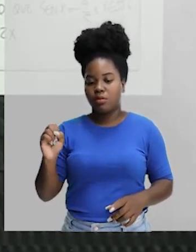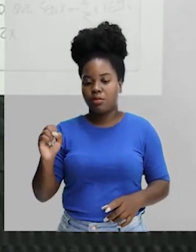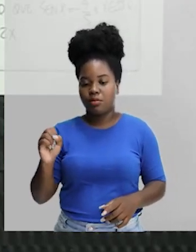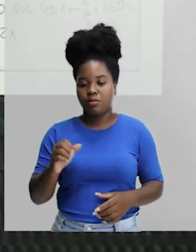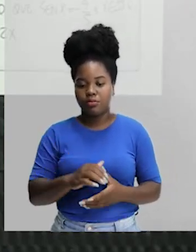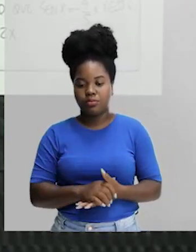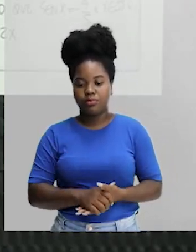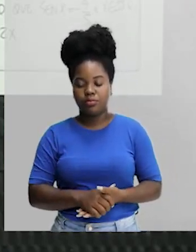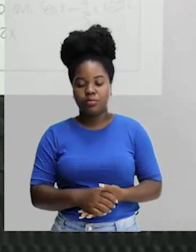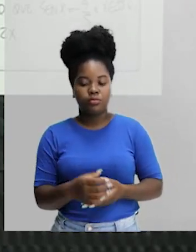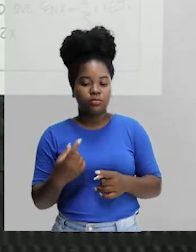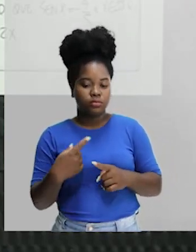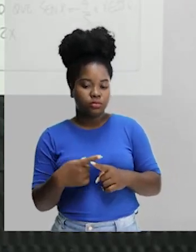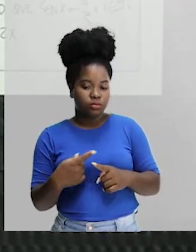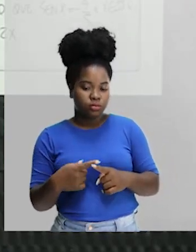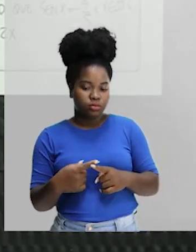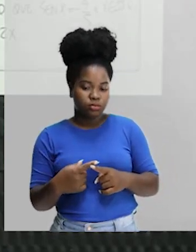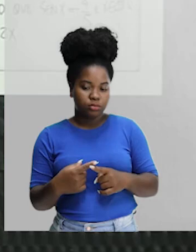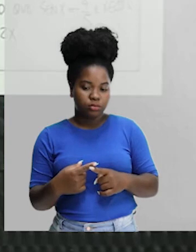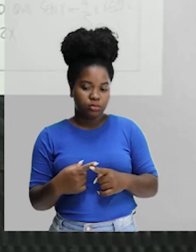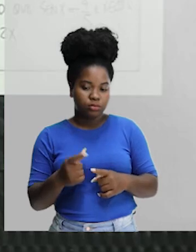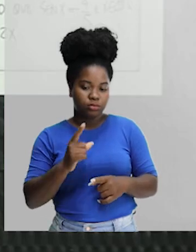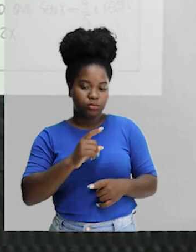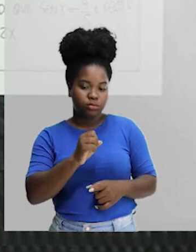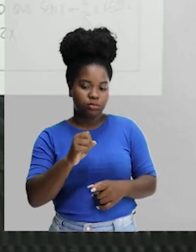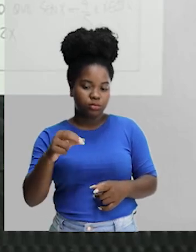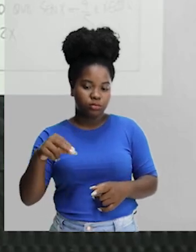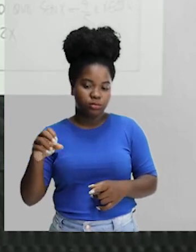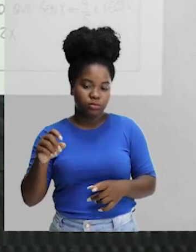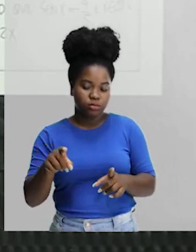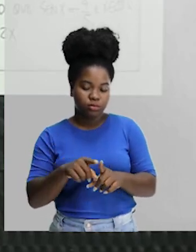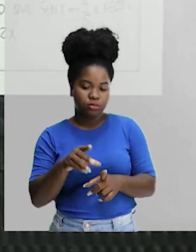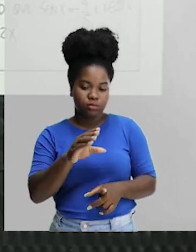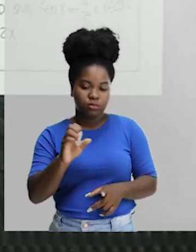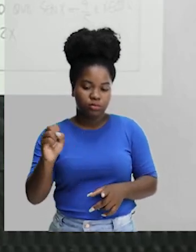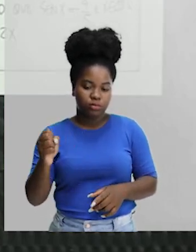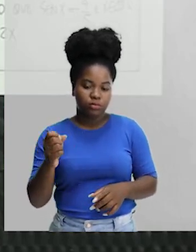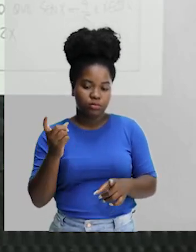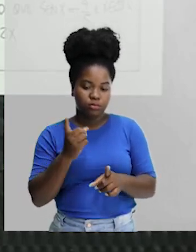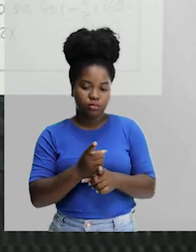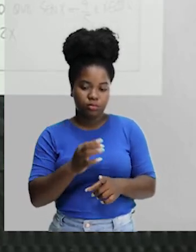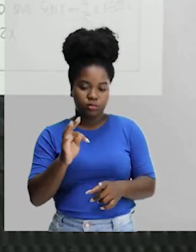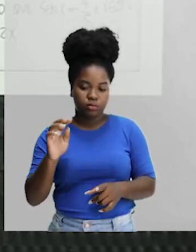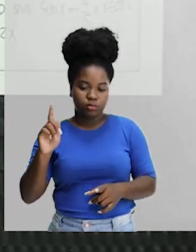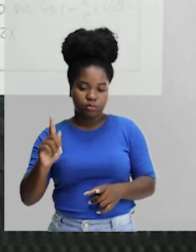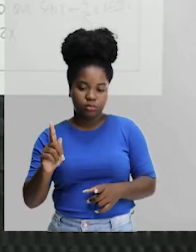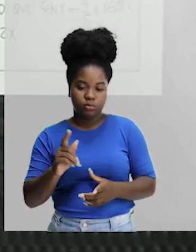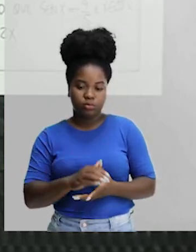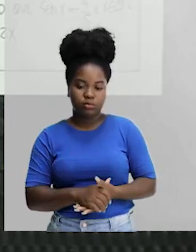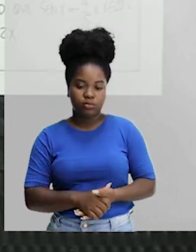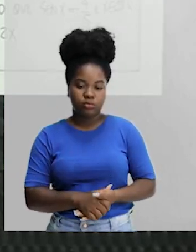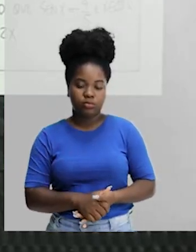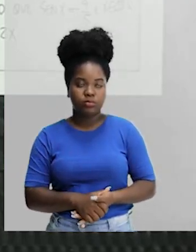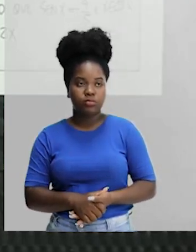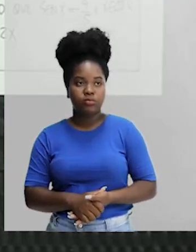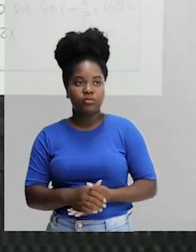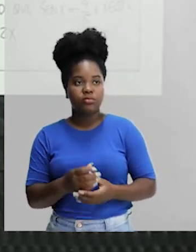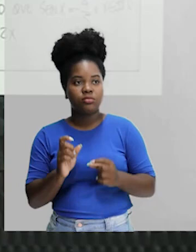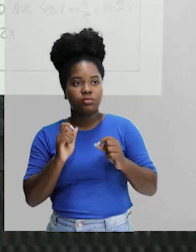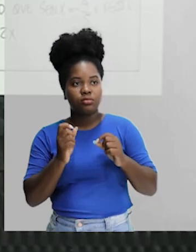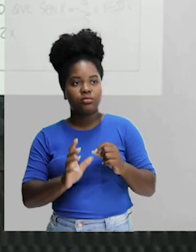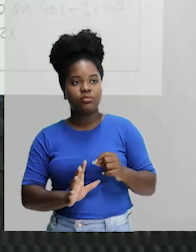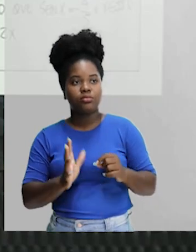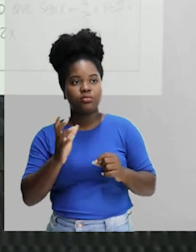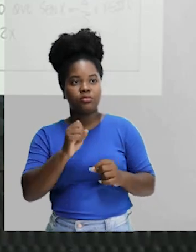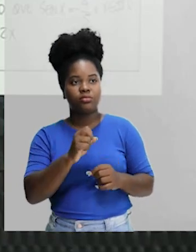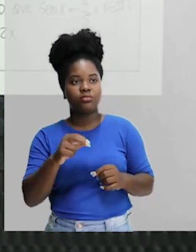fundamental. Porque tendo o seno e o cosseno, eu consigo encontrar a tangente. Então, o que vai acontecer? Ó? Vamos lá,